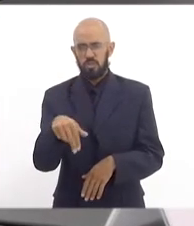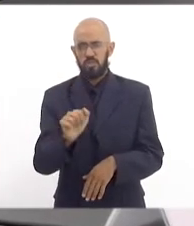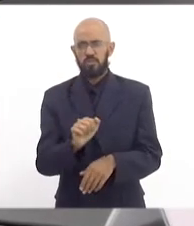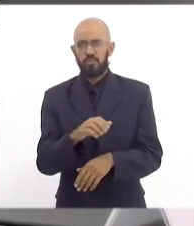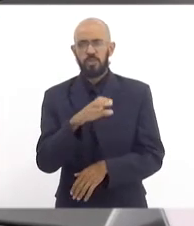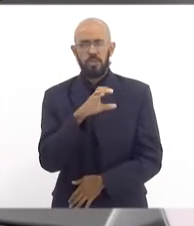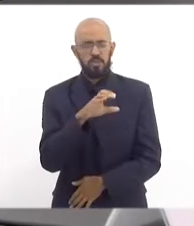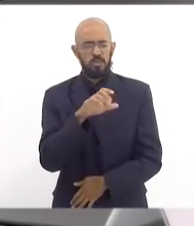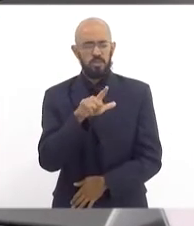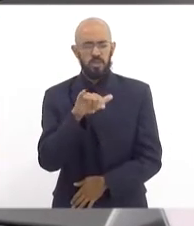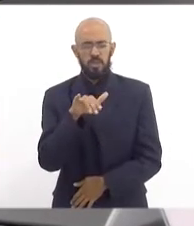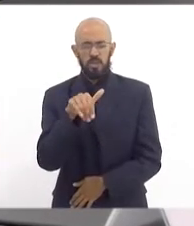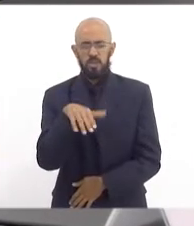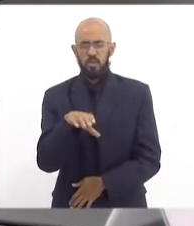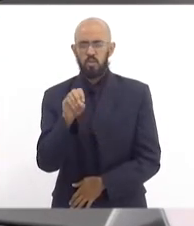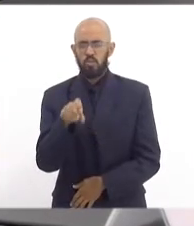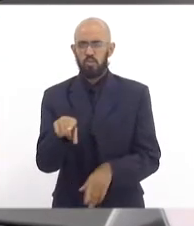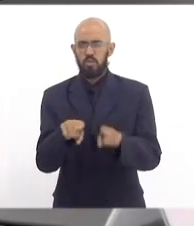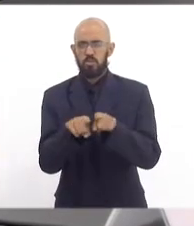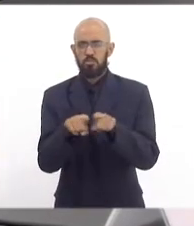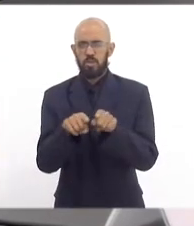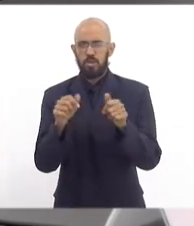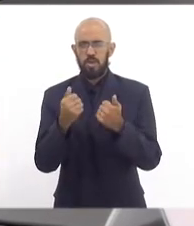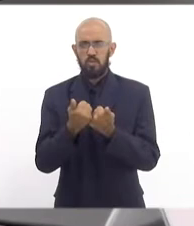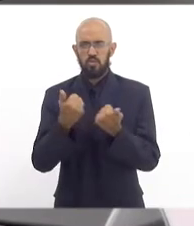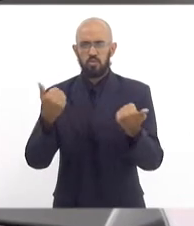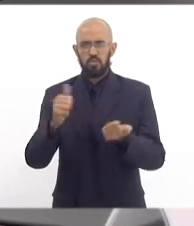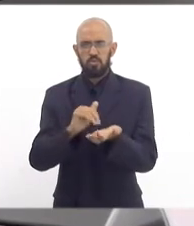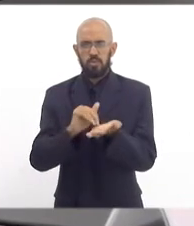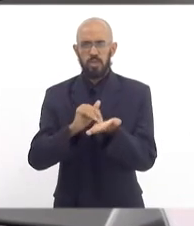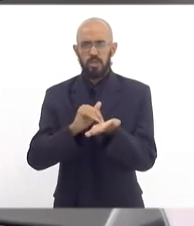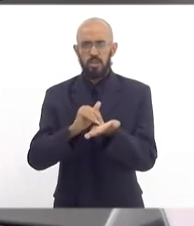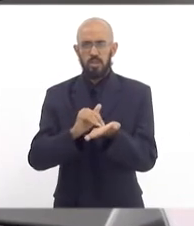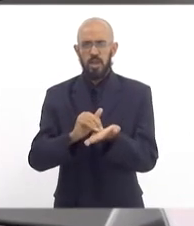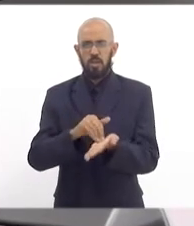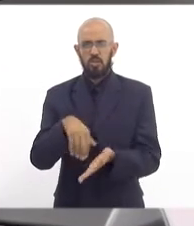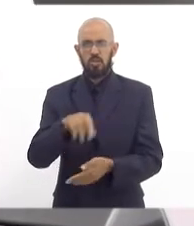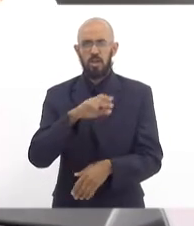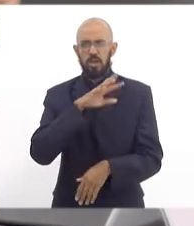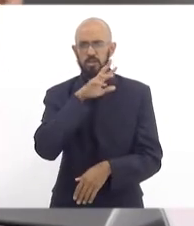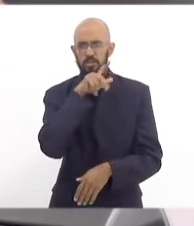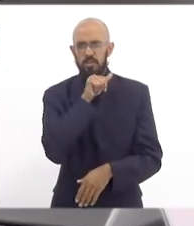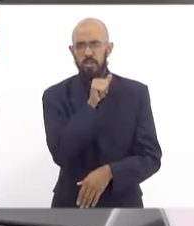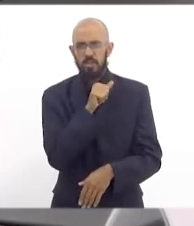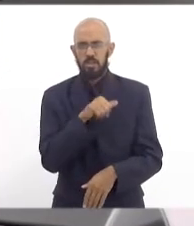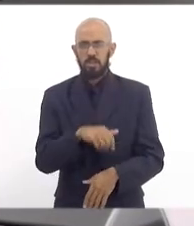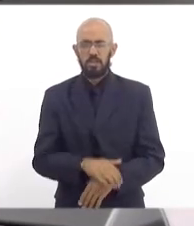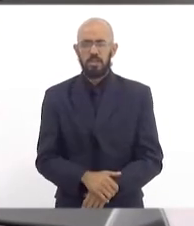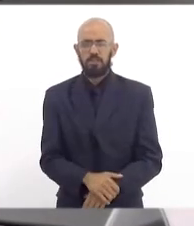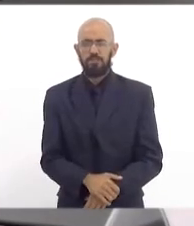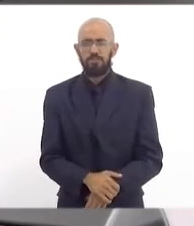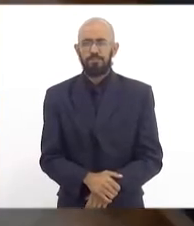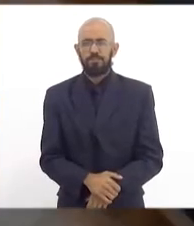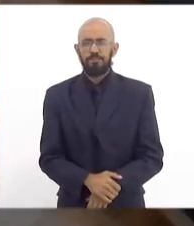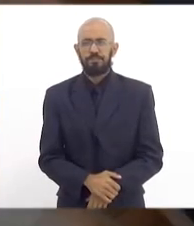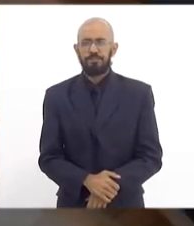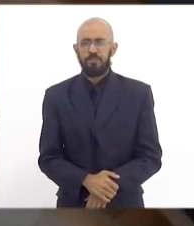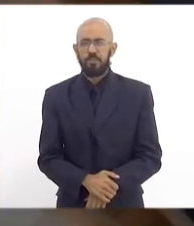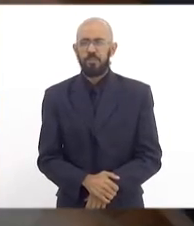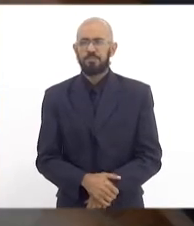Celino que tá aqui a mesa que ela subsecretário da receita obrigado pela presença